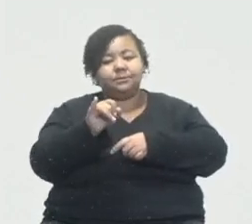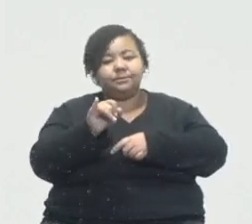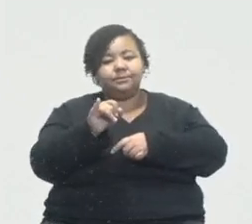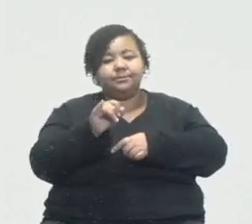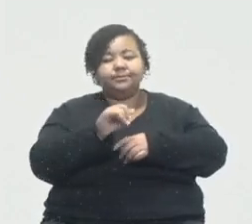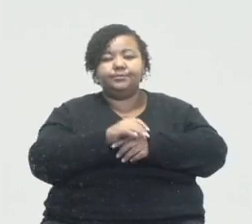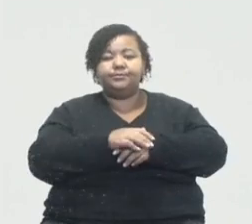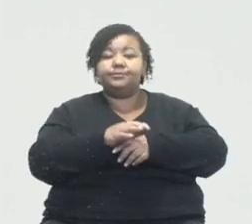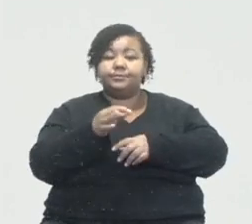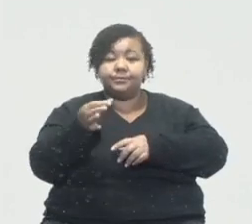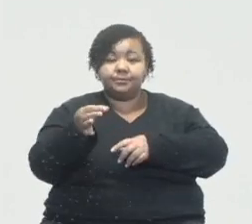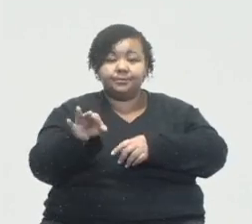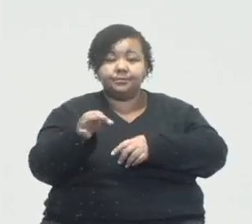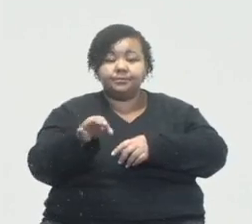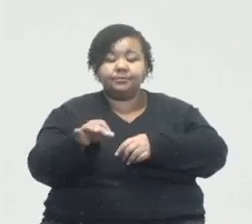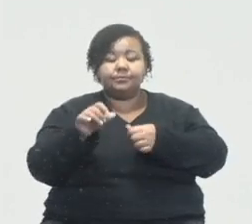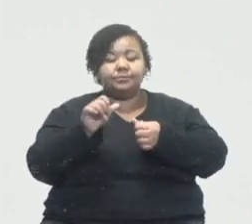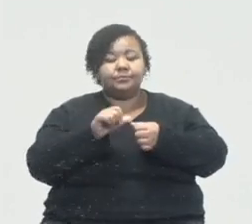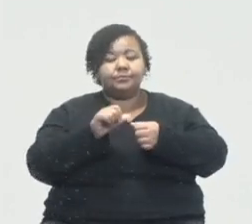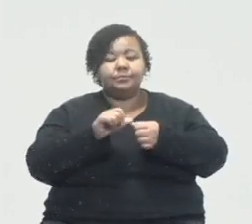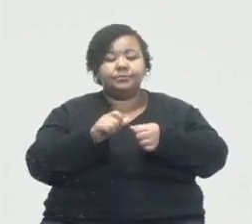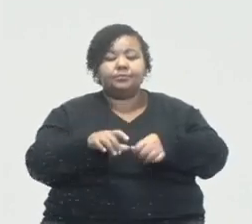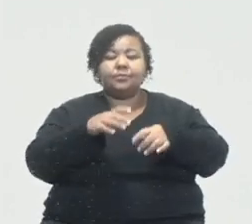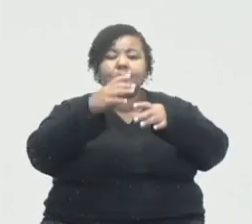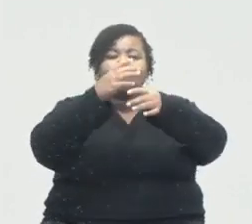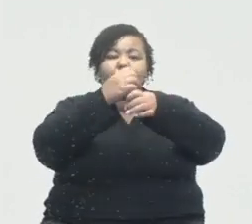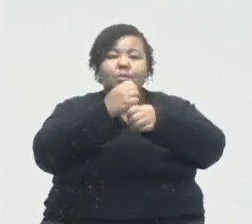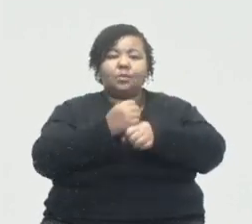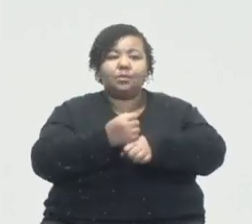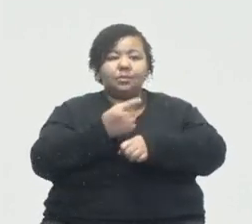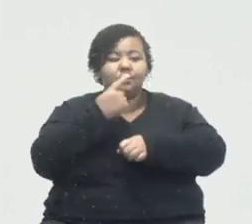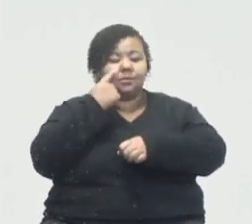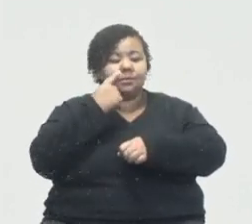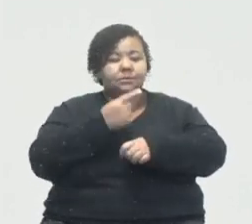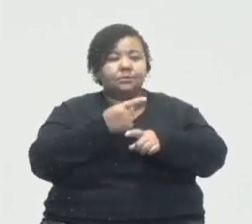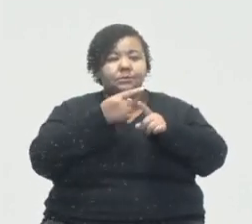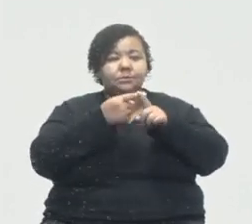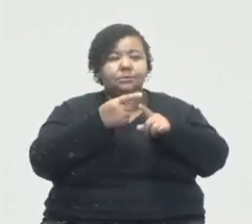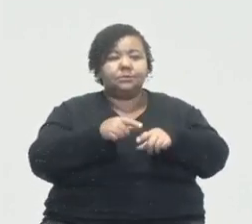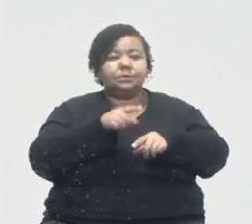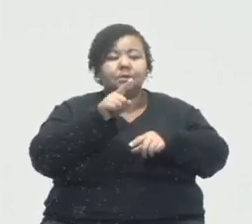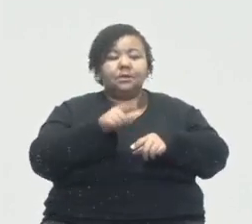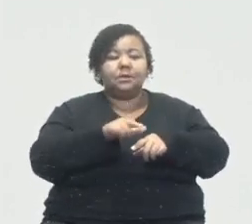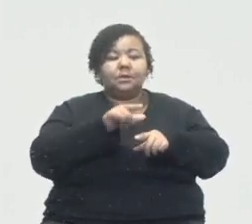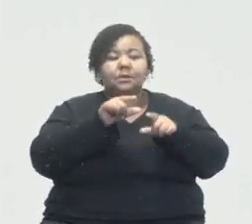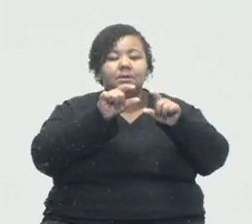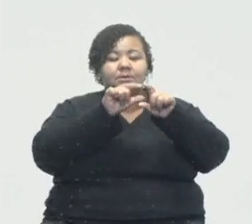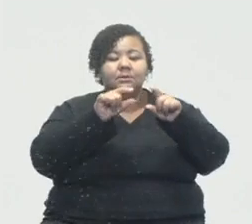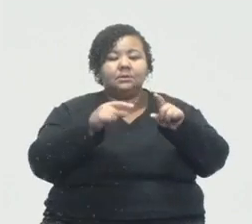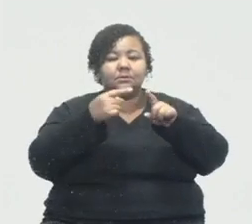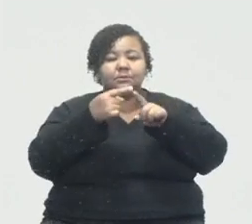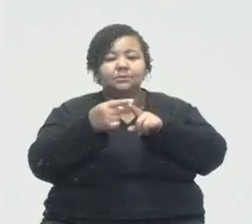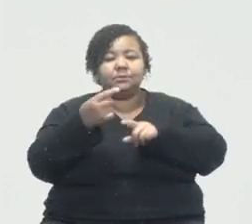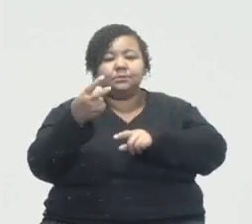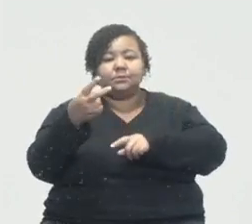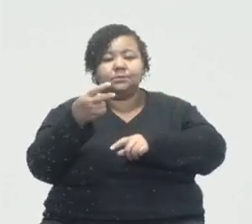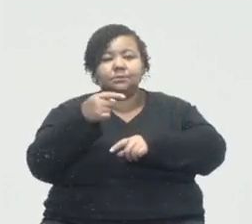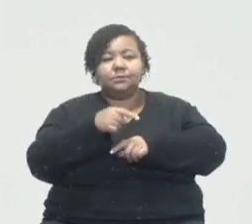independente, certo? Então, só realizar aqui o procedimento. Veja, se multiplicássemos essa linha aqui por 2, teríamos o menos 2